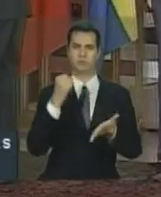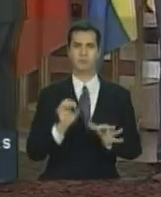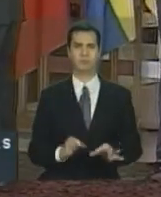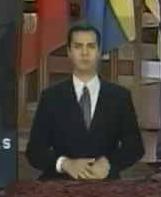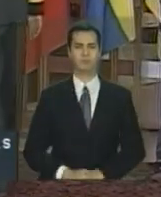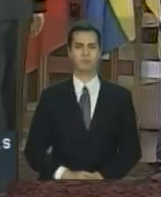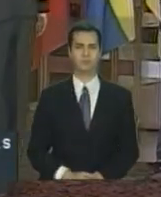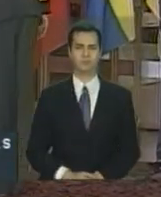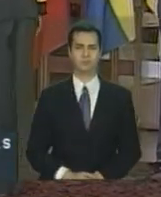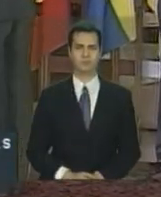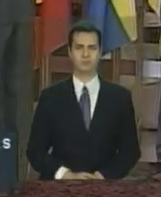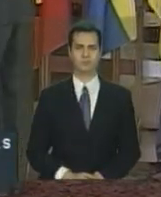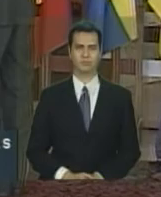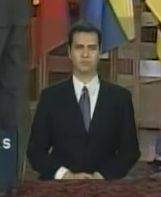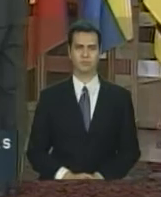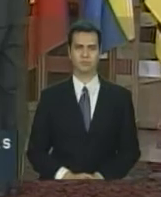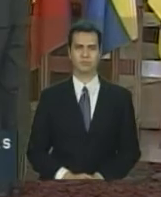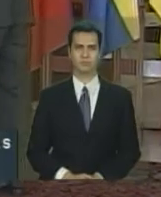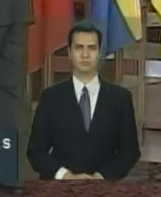credenciados.